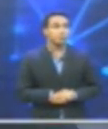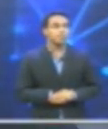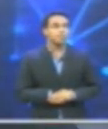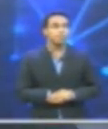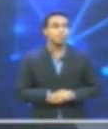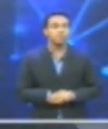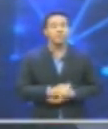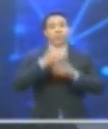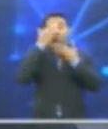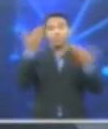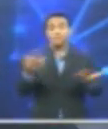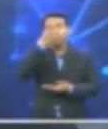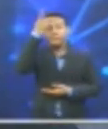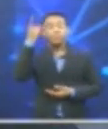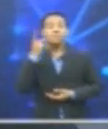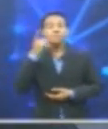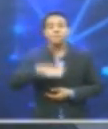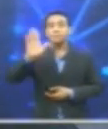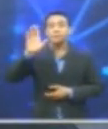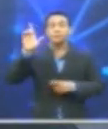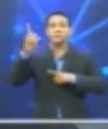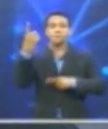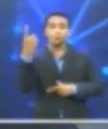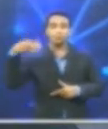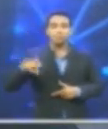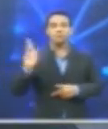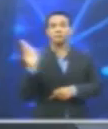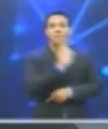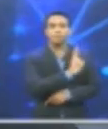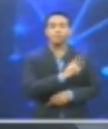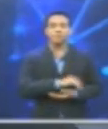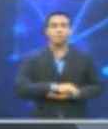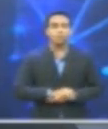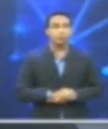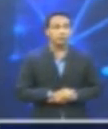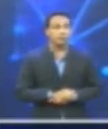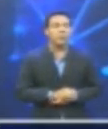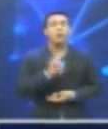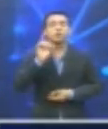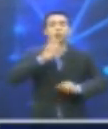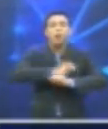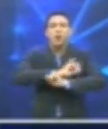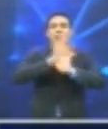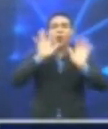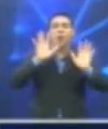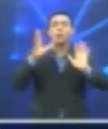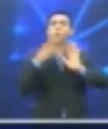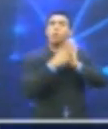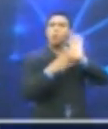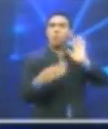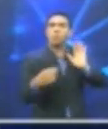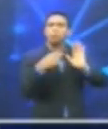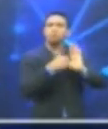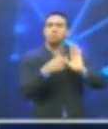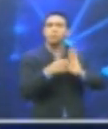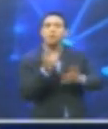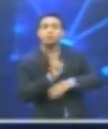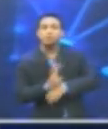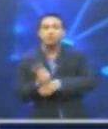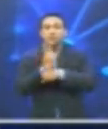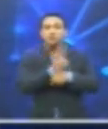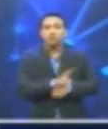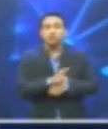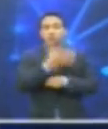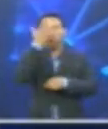O candidato Henrique Eduardo Alves tem um minuto para a tréplica. Só para esclarecer que esse modelo de Ronda Cidadão